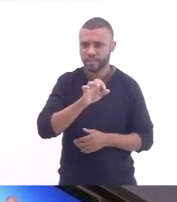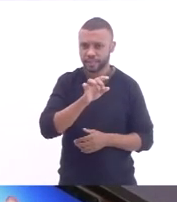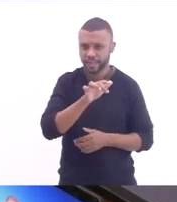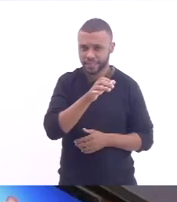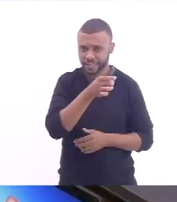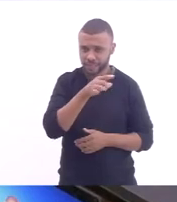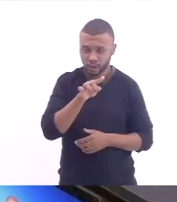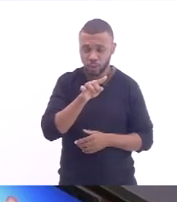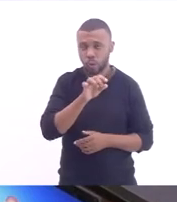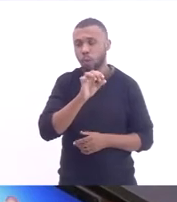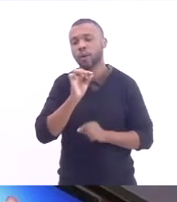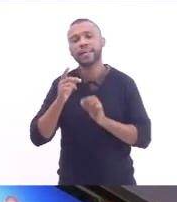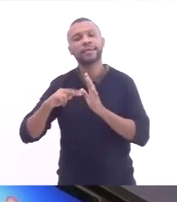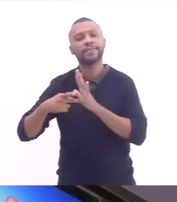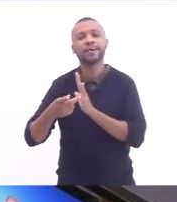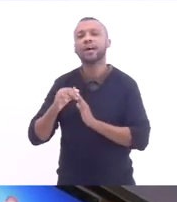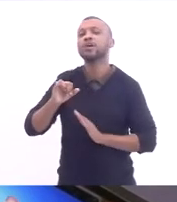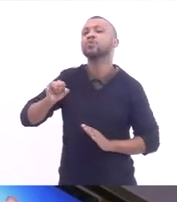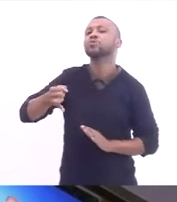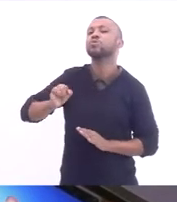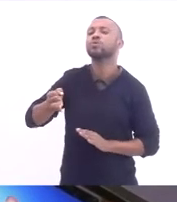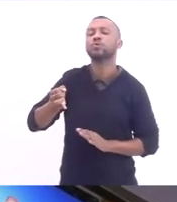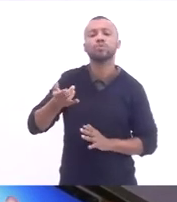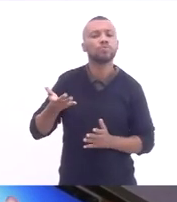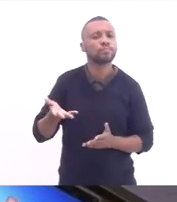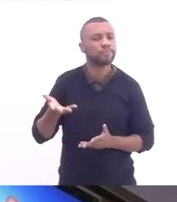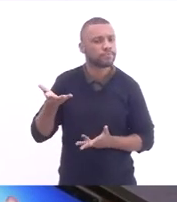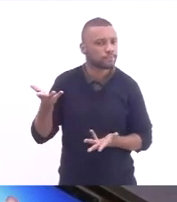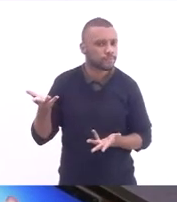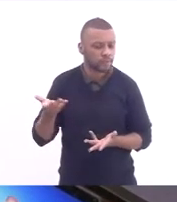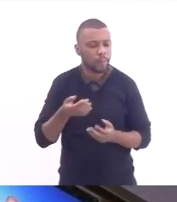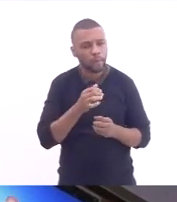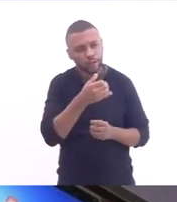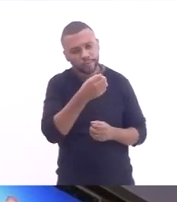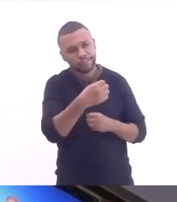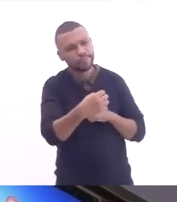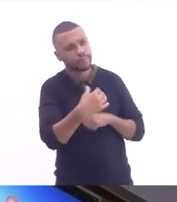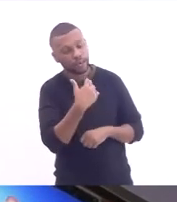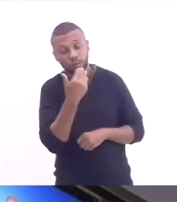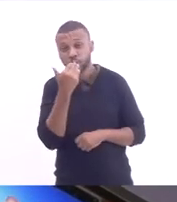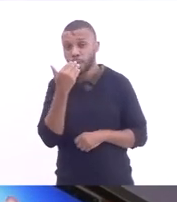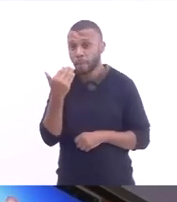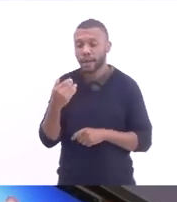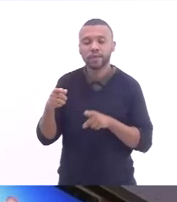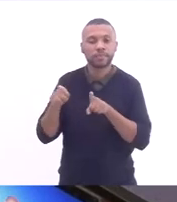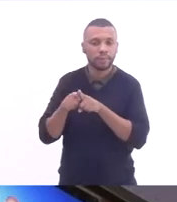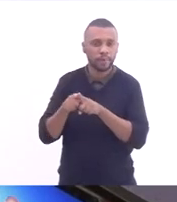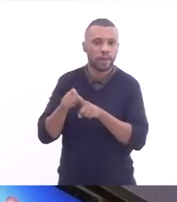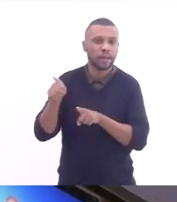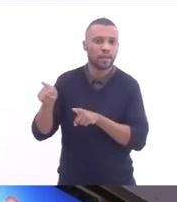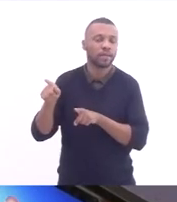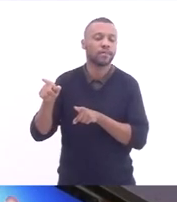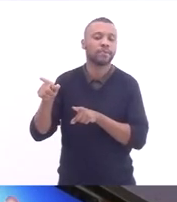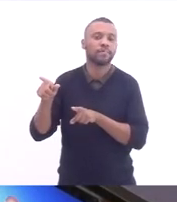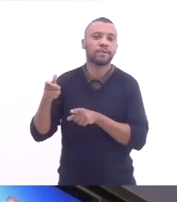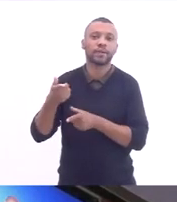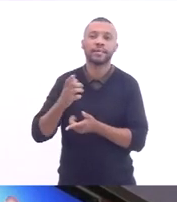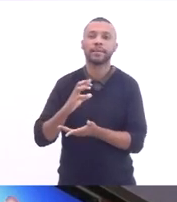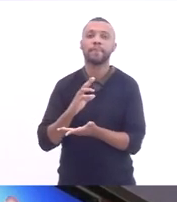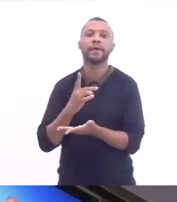Só um minuto. Não, mas a senhora pode depois informar, porque eu peço lá, inclusive, pela